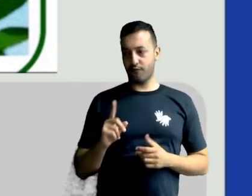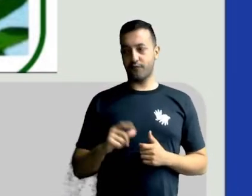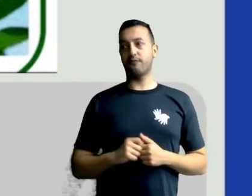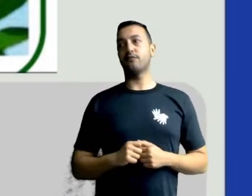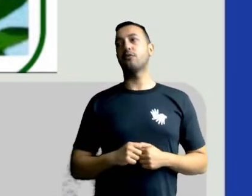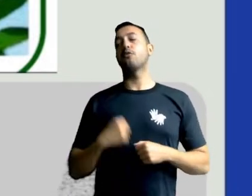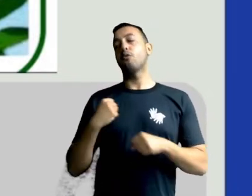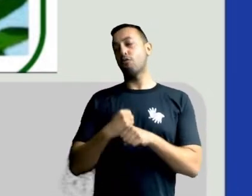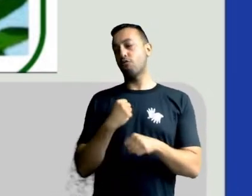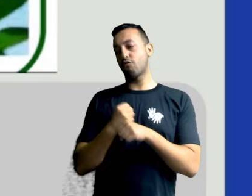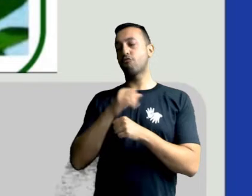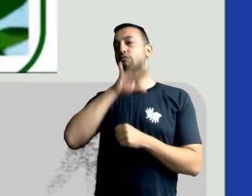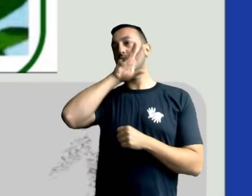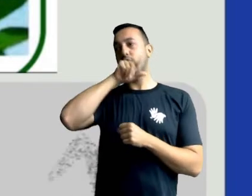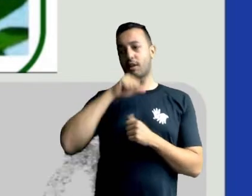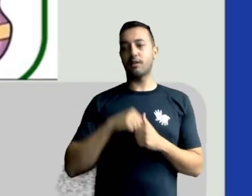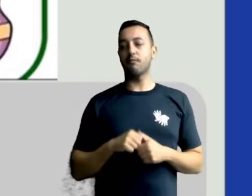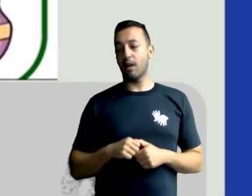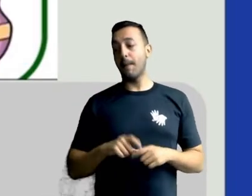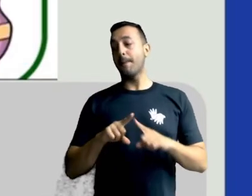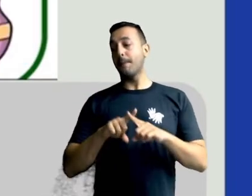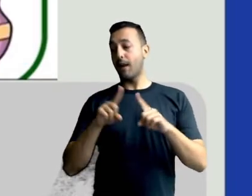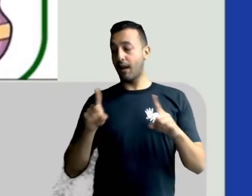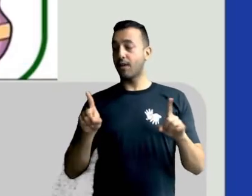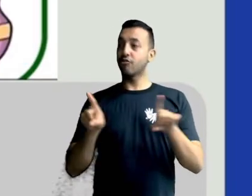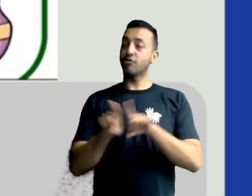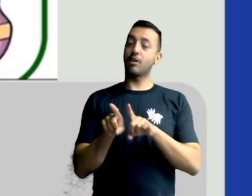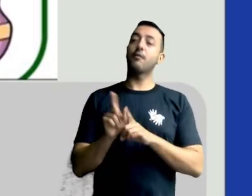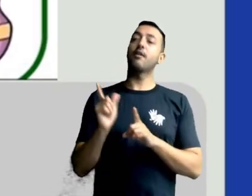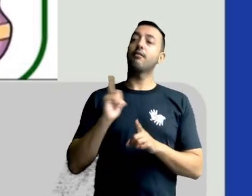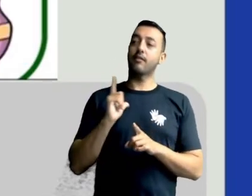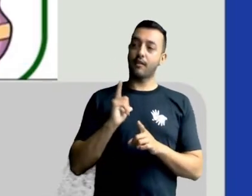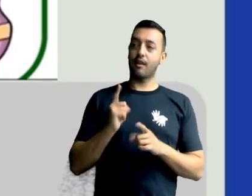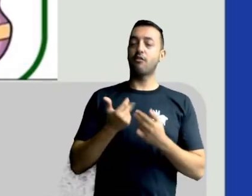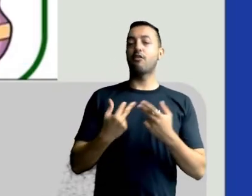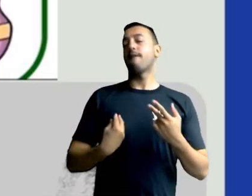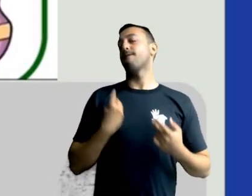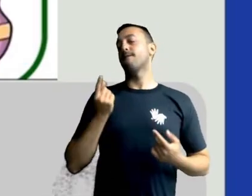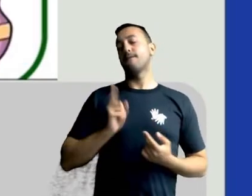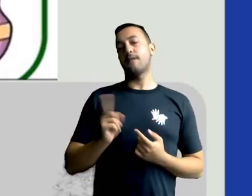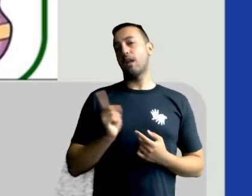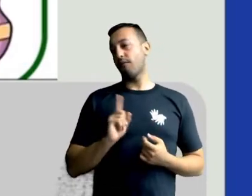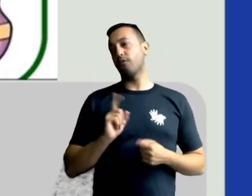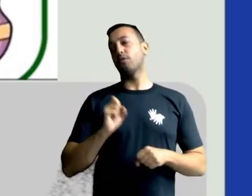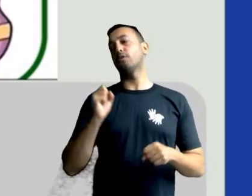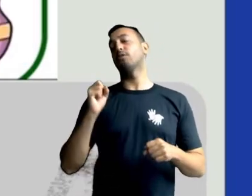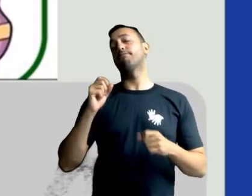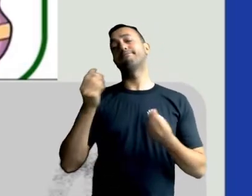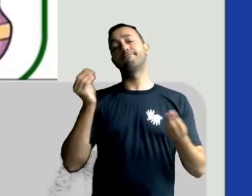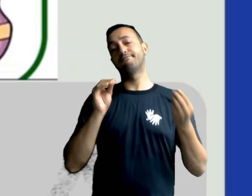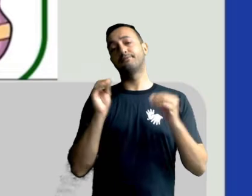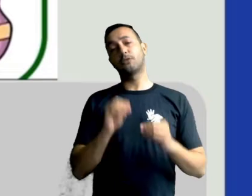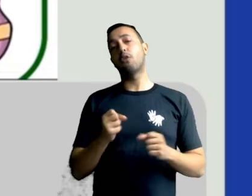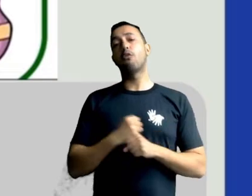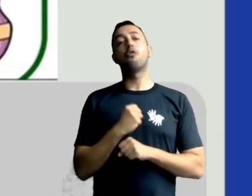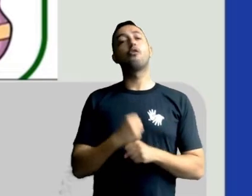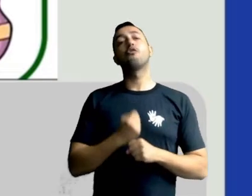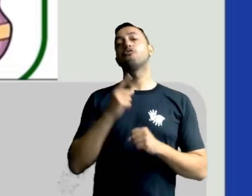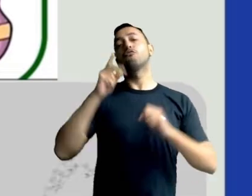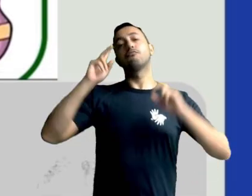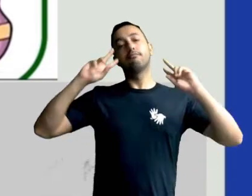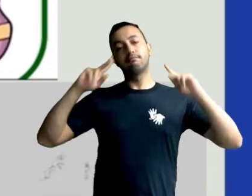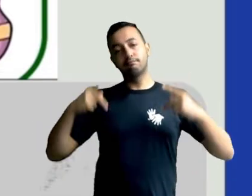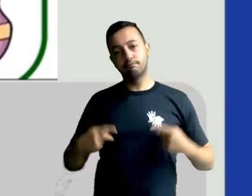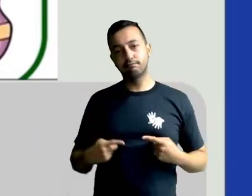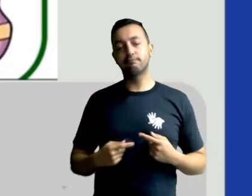vivos construídos por animais. Mas também temos elementos não vivos que são componentes construídos